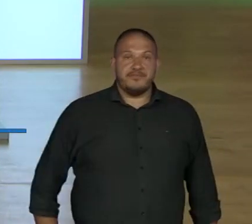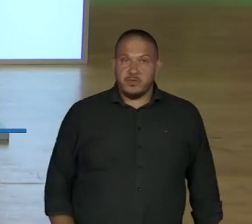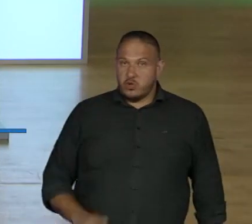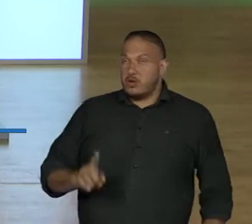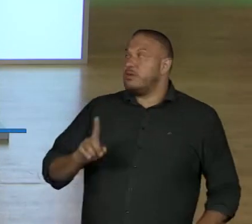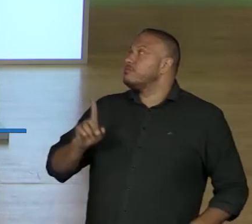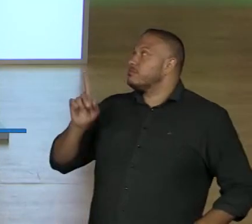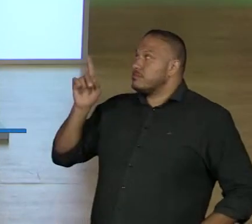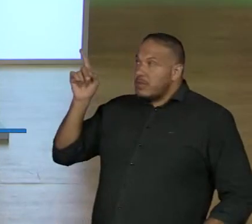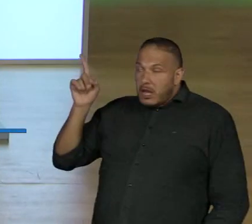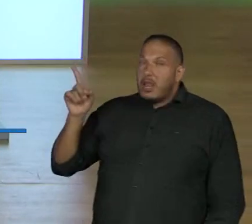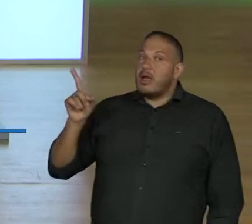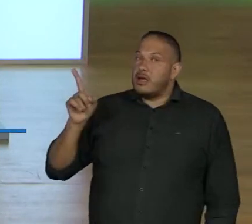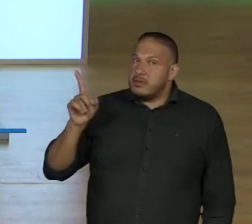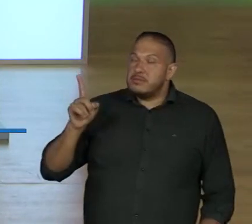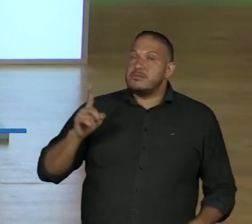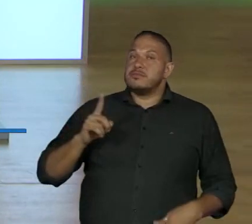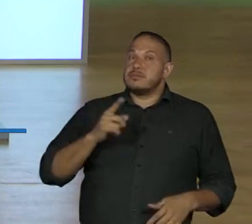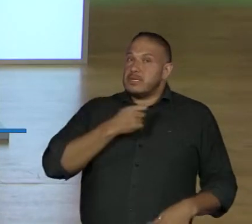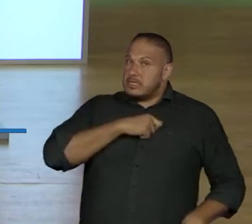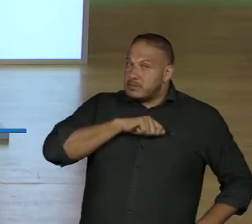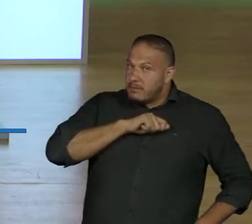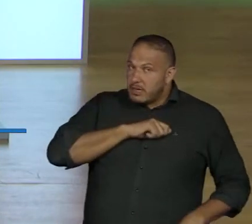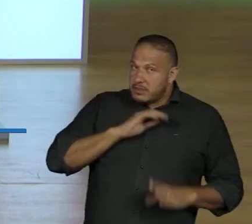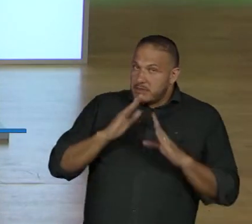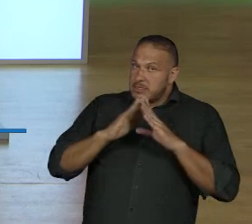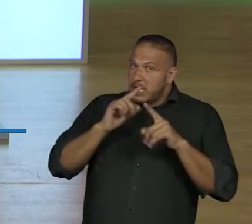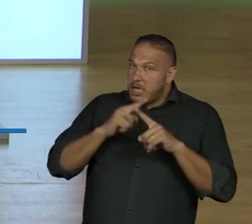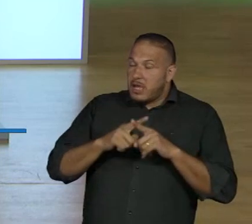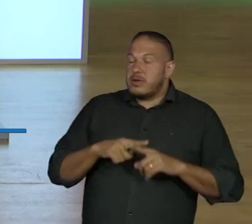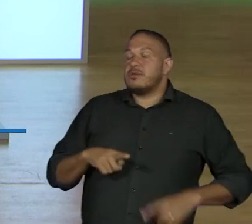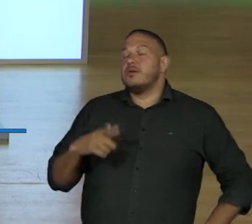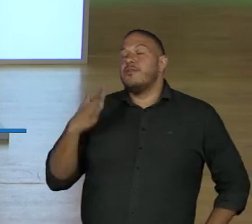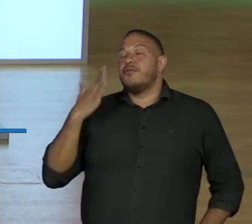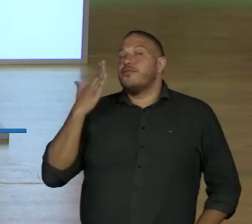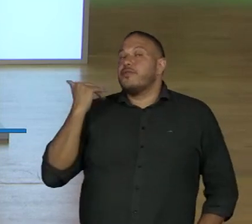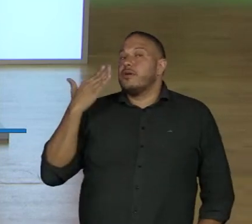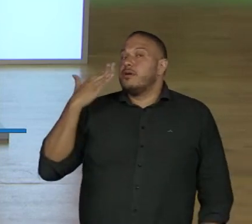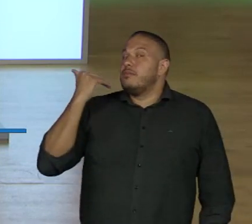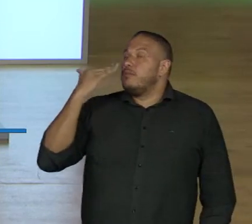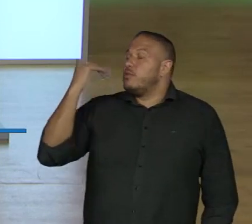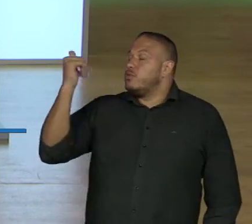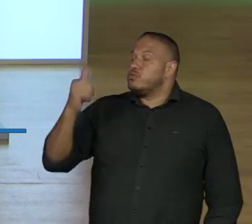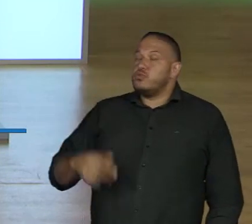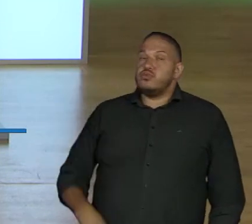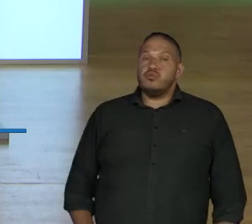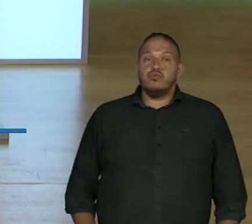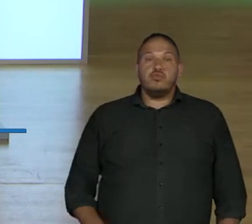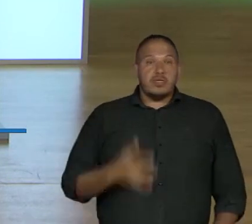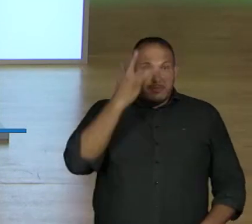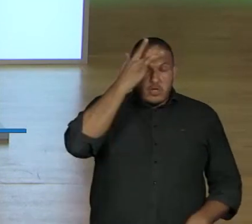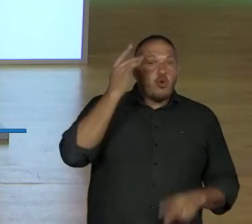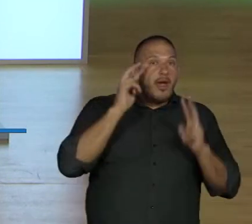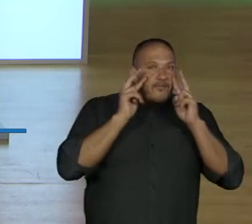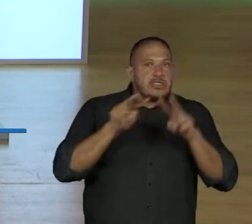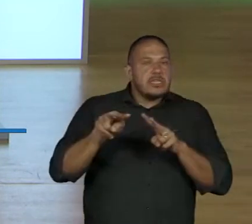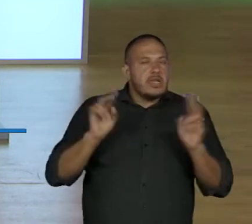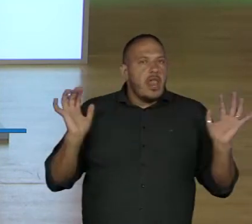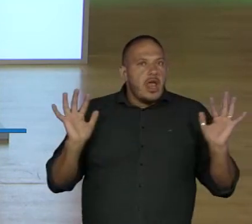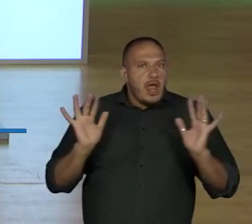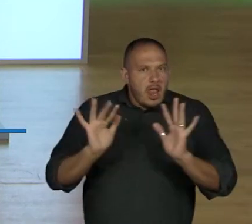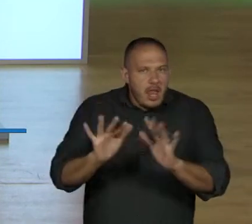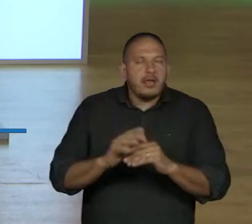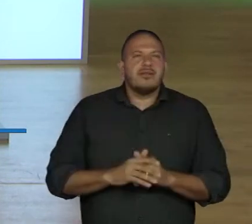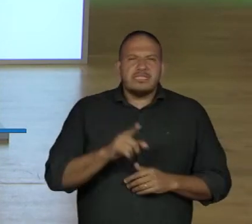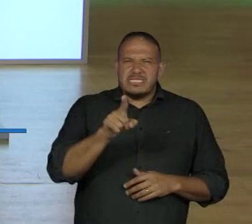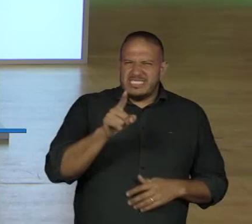Espanha, né? As Então, catedrais são em pontos turísticos, né? isso mesmo. Então, trouxe ainda mais informações. Qual será? Será que eles